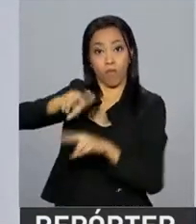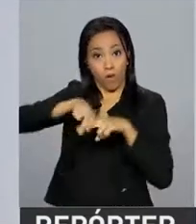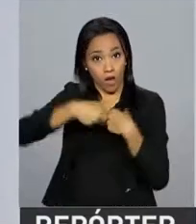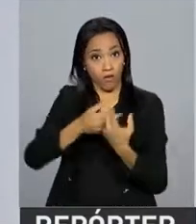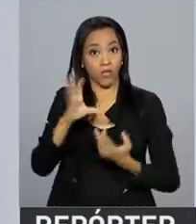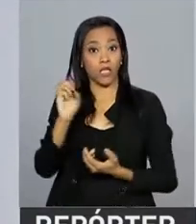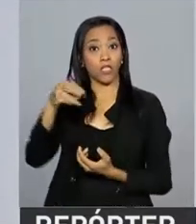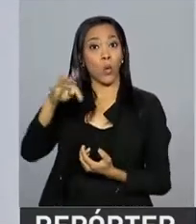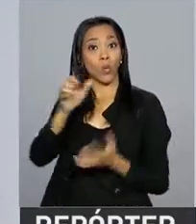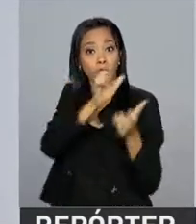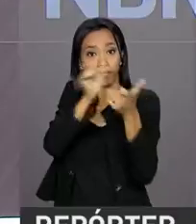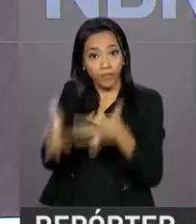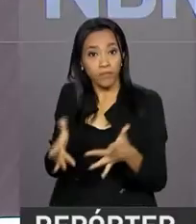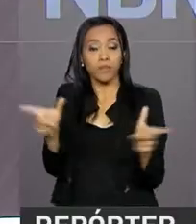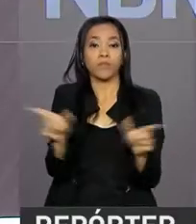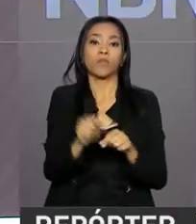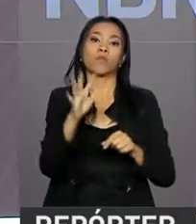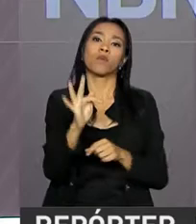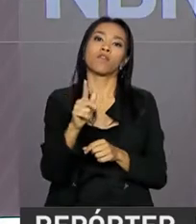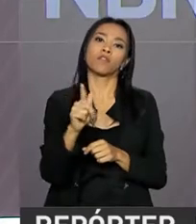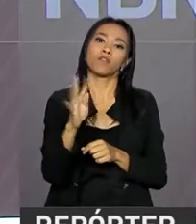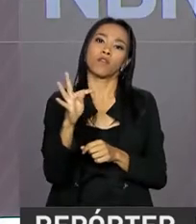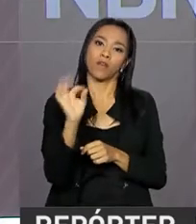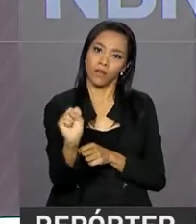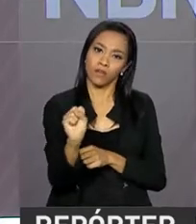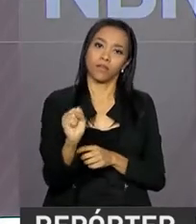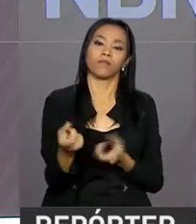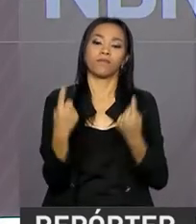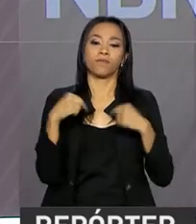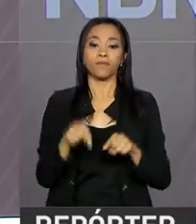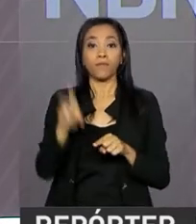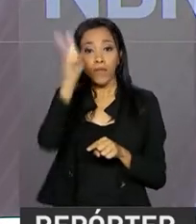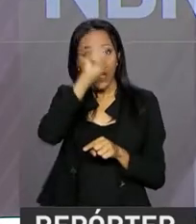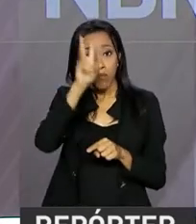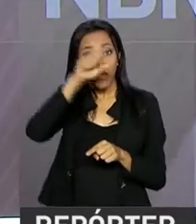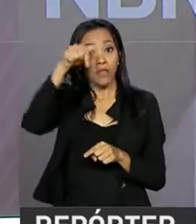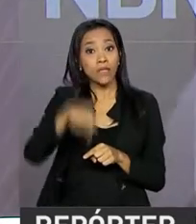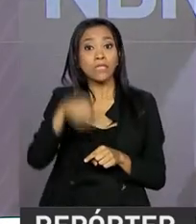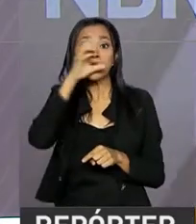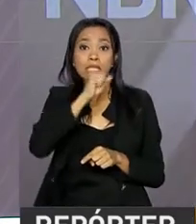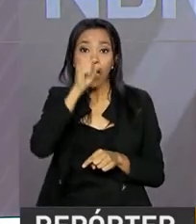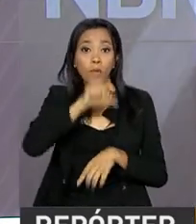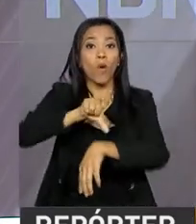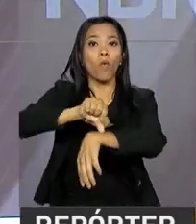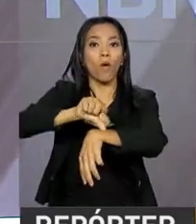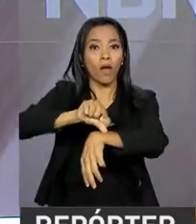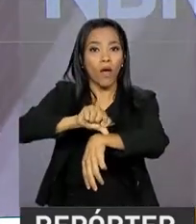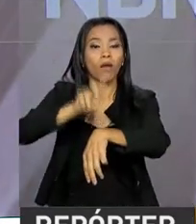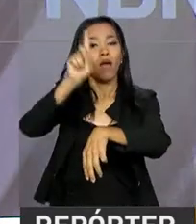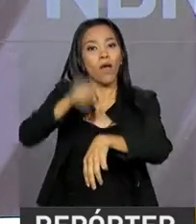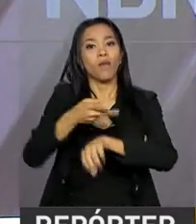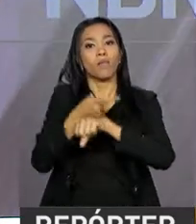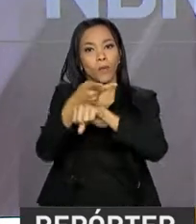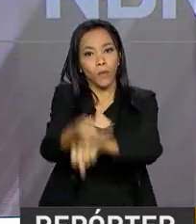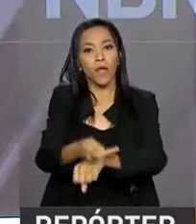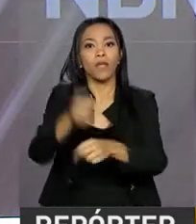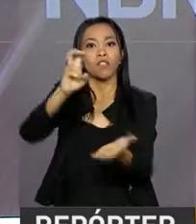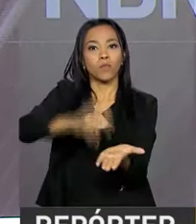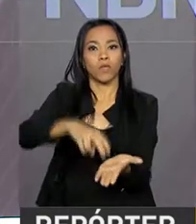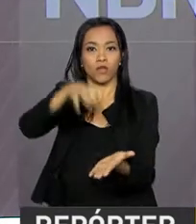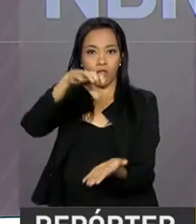das contas inativas lembra então que neste sábado o horário de atendimento da caixa econômica será de 9 horas da manhã